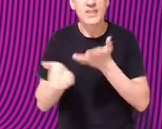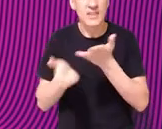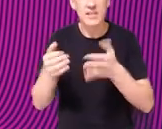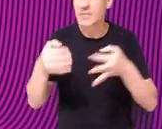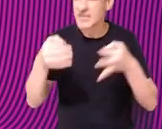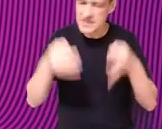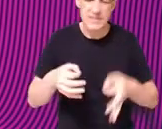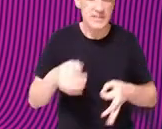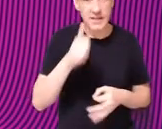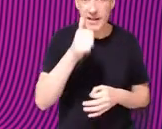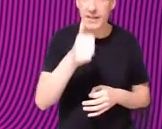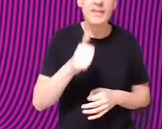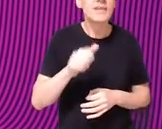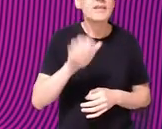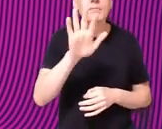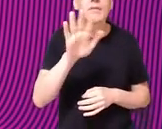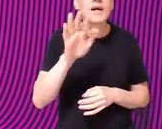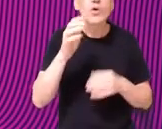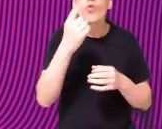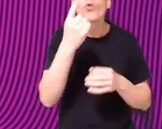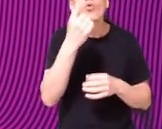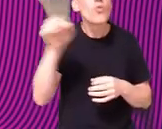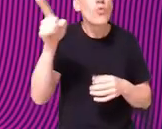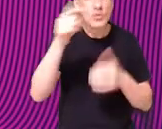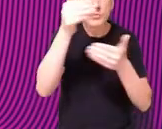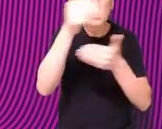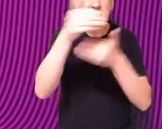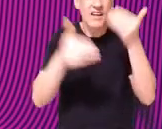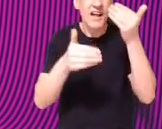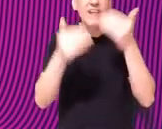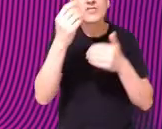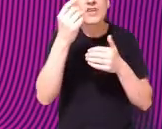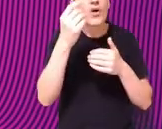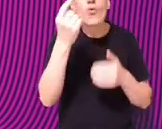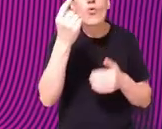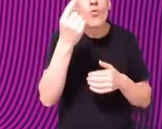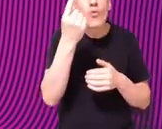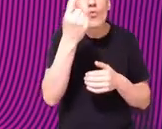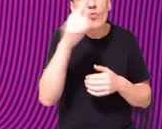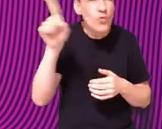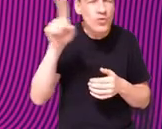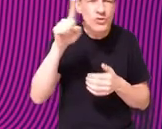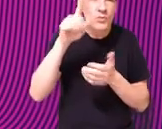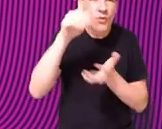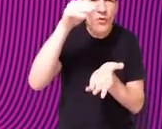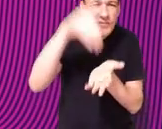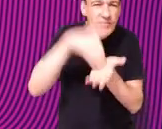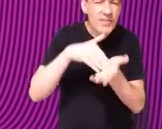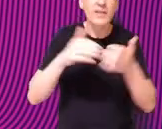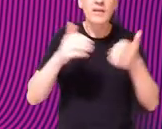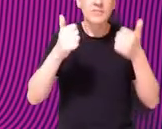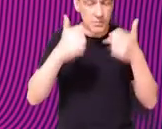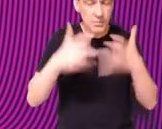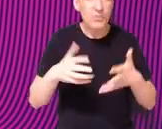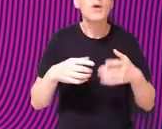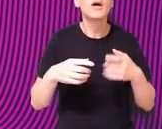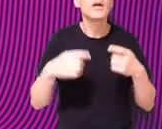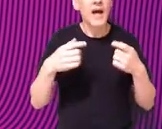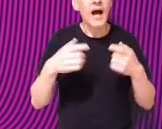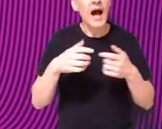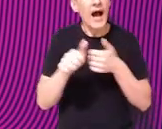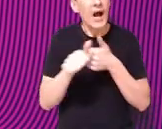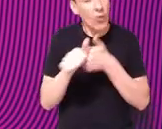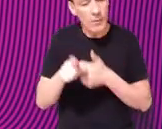itens, daquele último slide que você falou, uma coisa abaixo você colocou, acompanhar para o transplante cardíaco, eu acho que